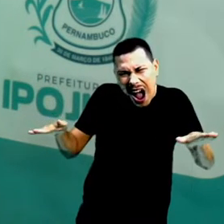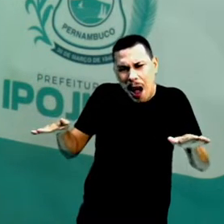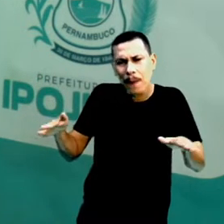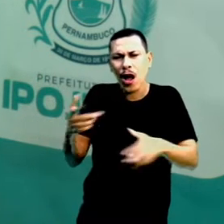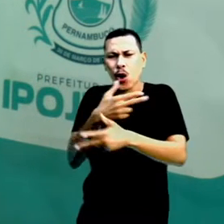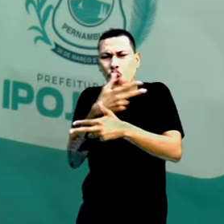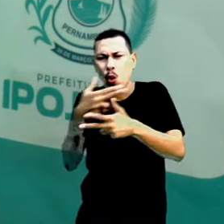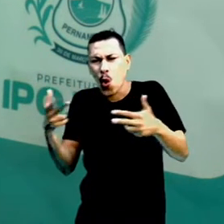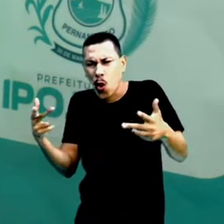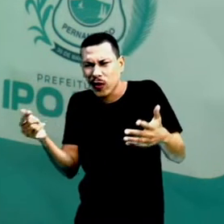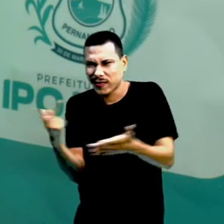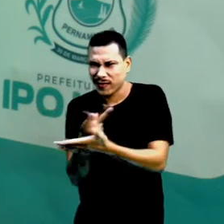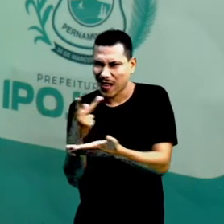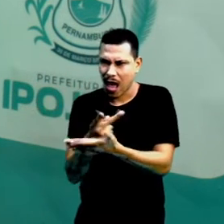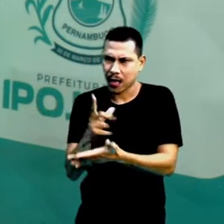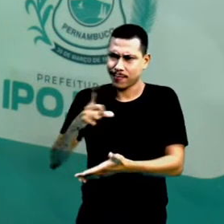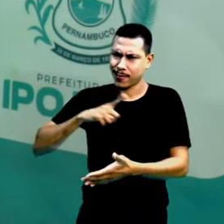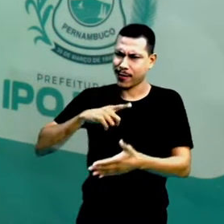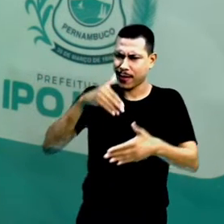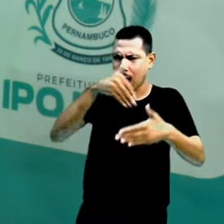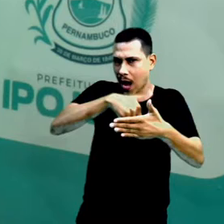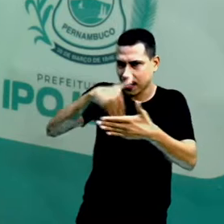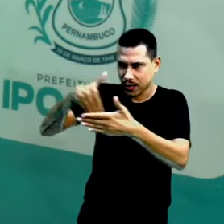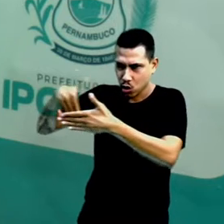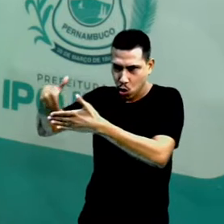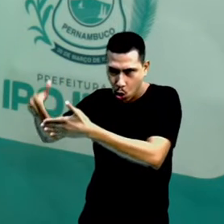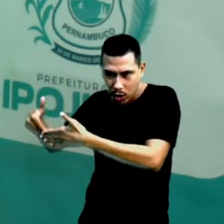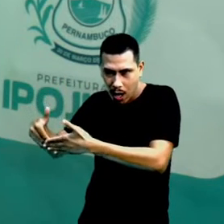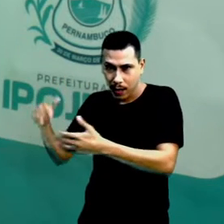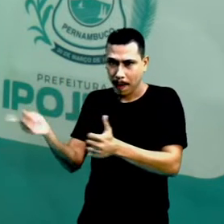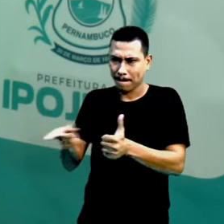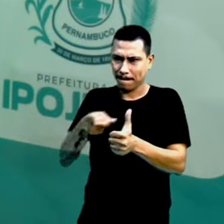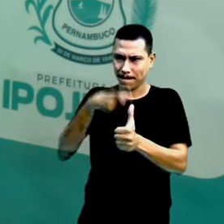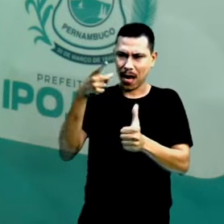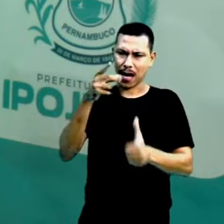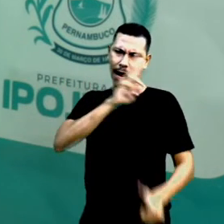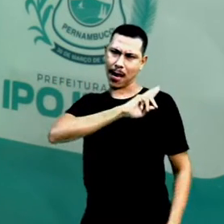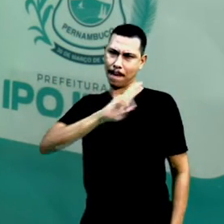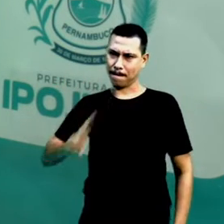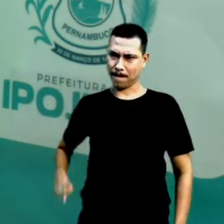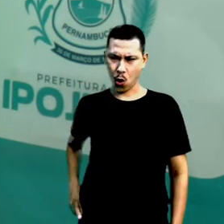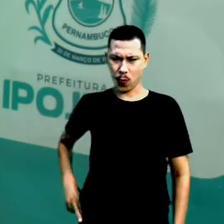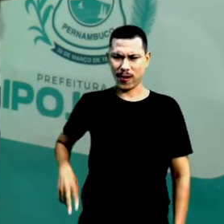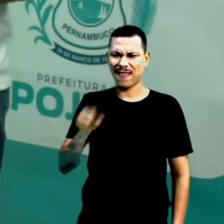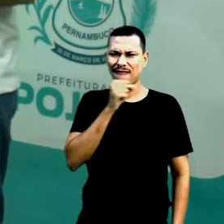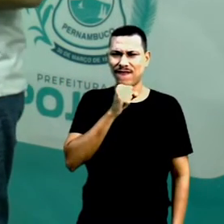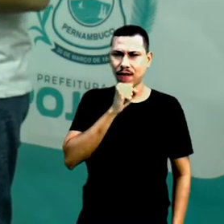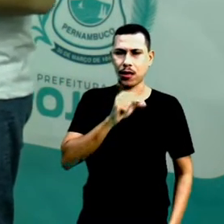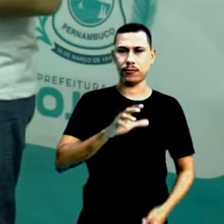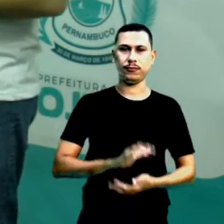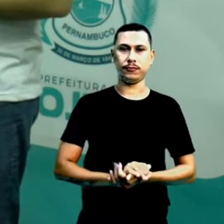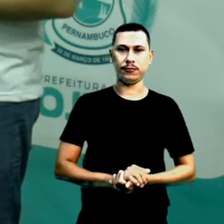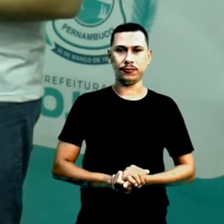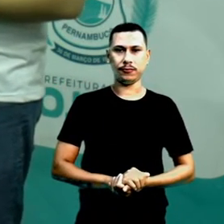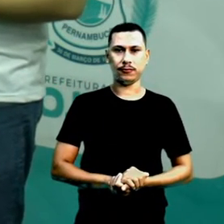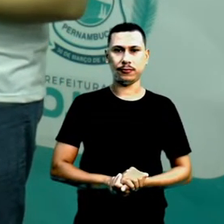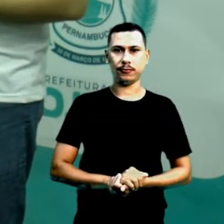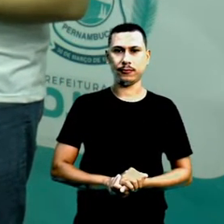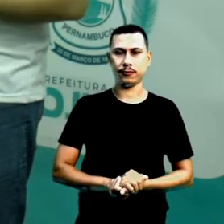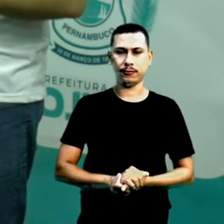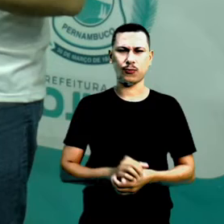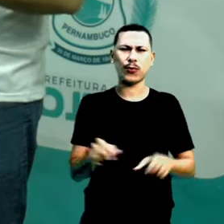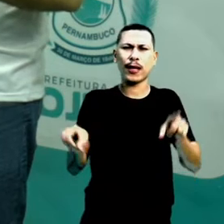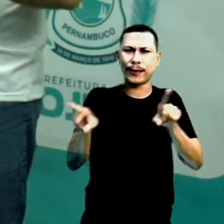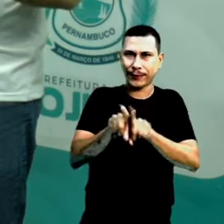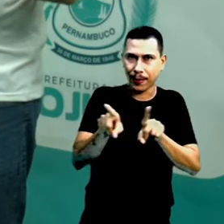haviam muitas fraudes nas eleições, tá certo? Durante a Primeira República, chamada República Velha. Outra coisa é que